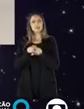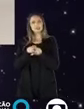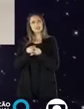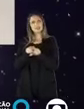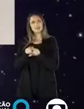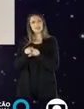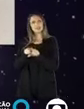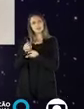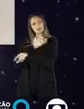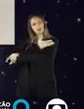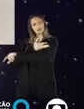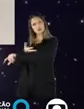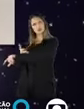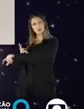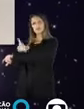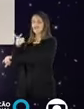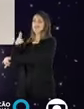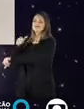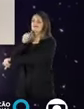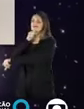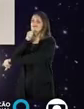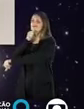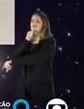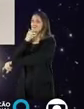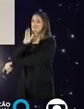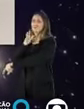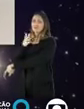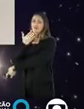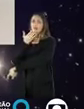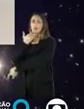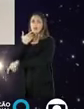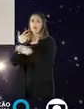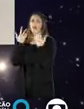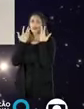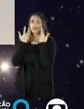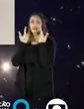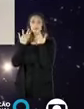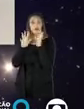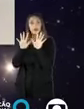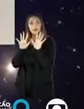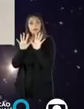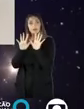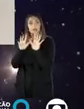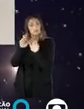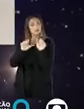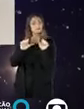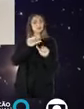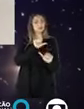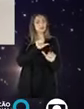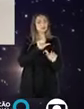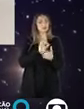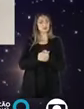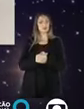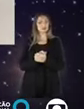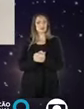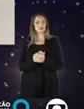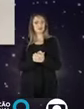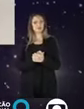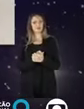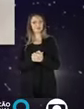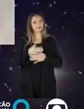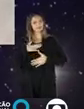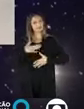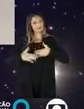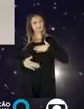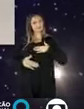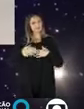que não tenha esse hábito, comece a construir esse hábito aos poucos. E a vida alimenta a vida e muda muito, muito o